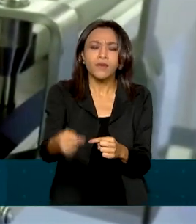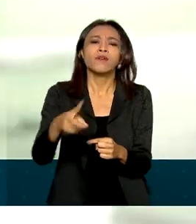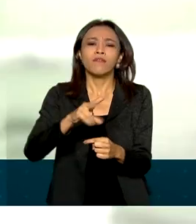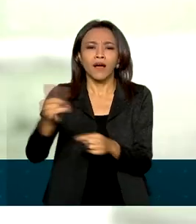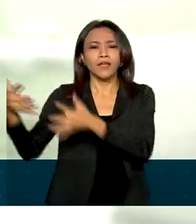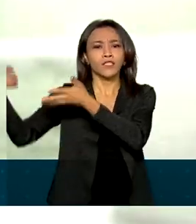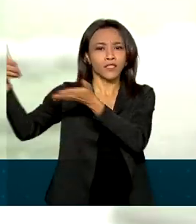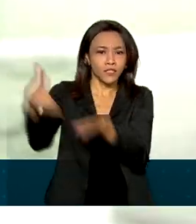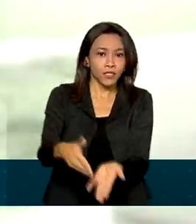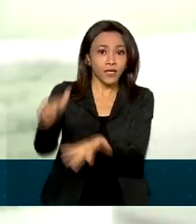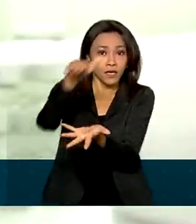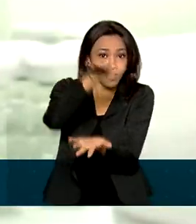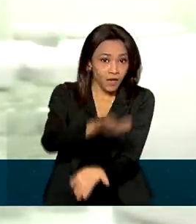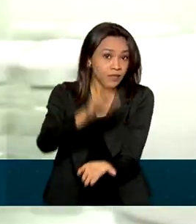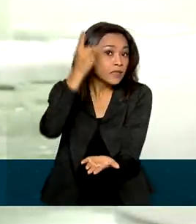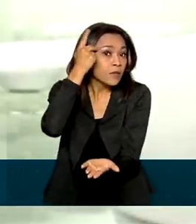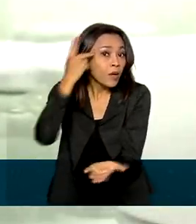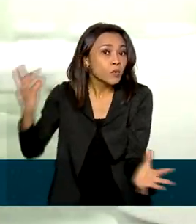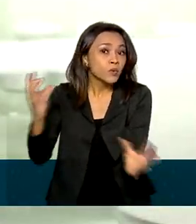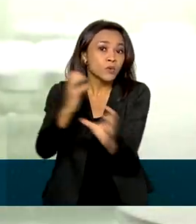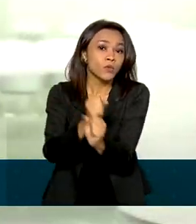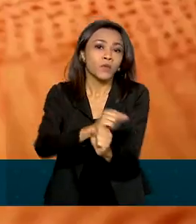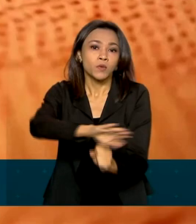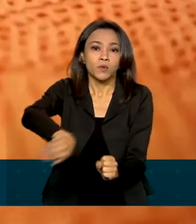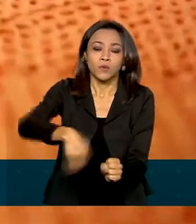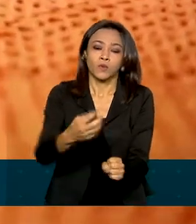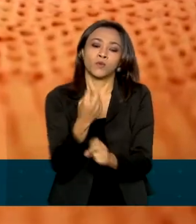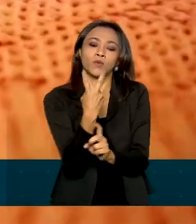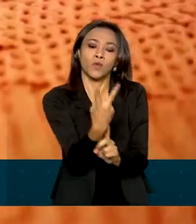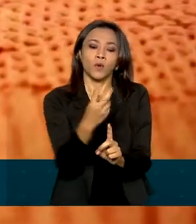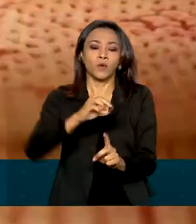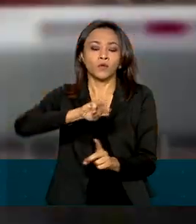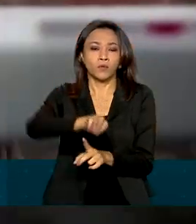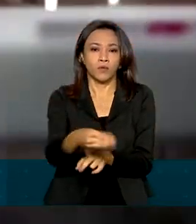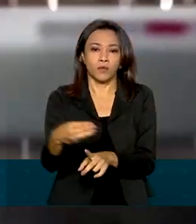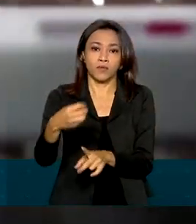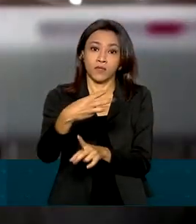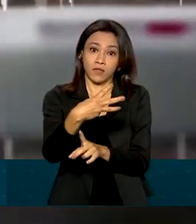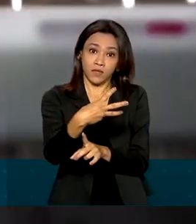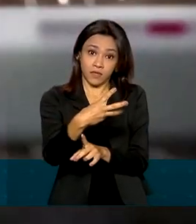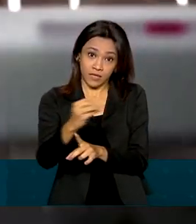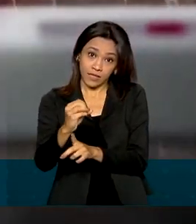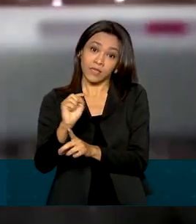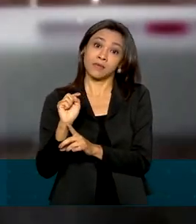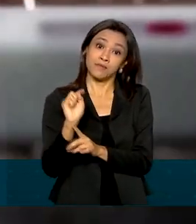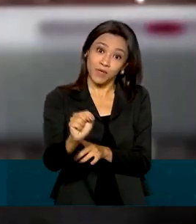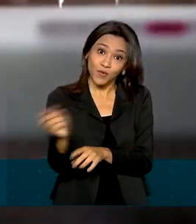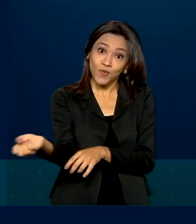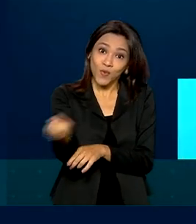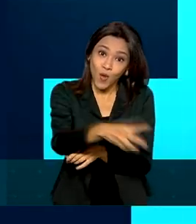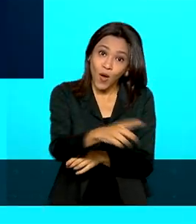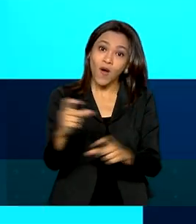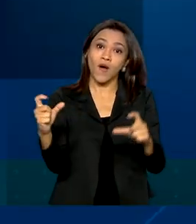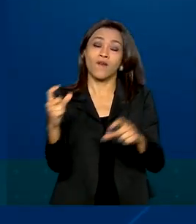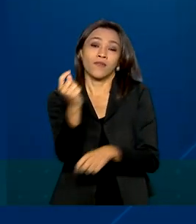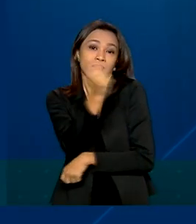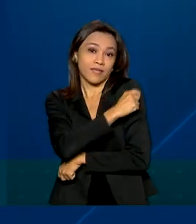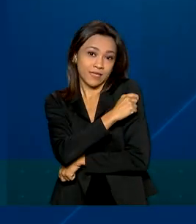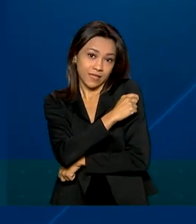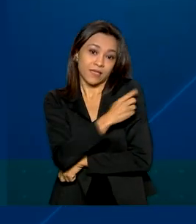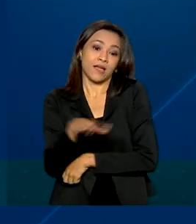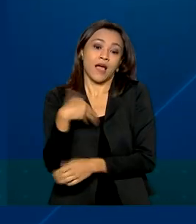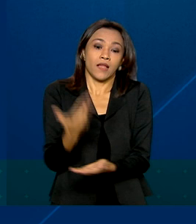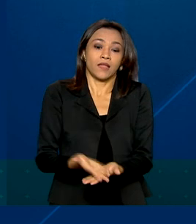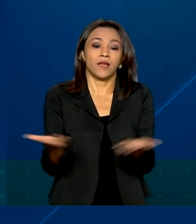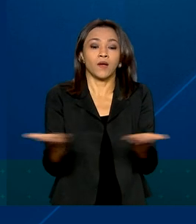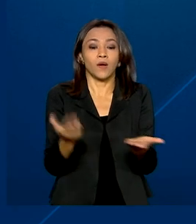remessas aterrizam em São Paulo totalizando 2300000 novas doses do imunizante até agora o